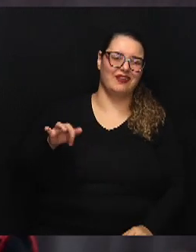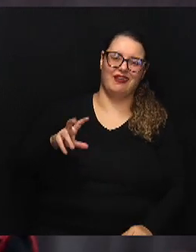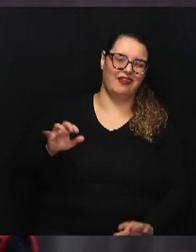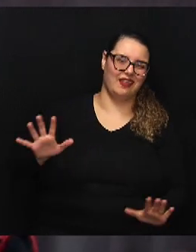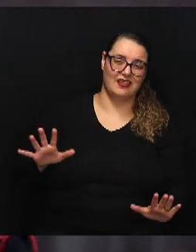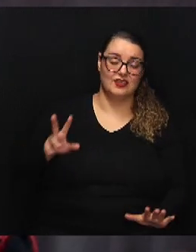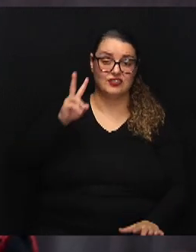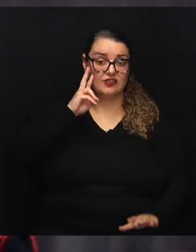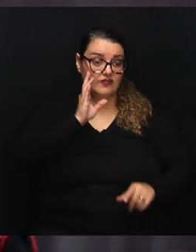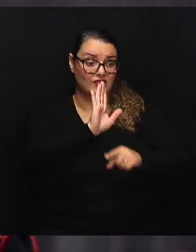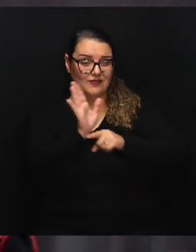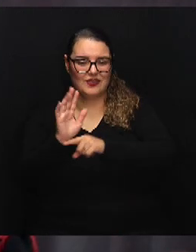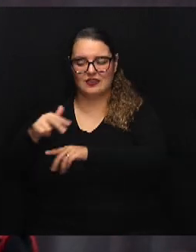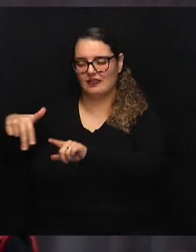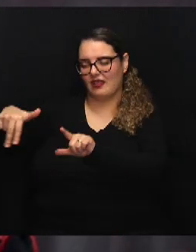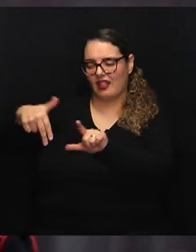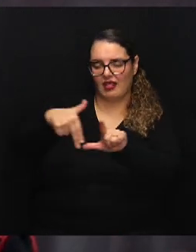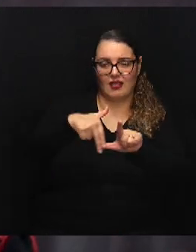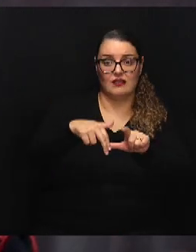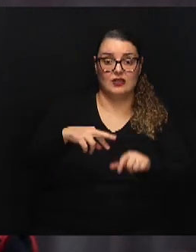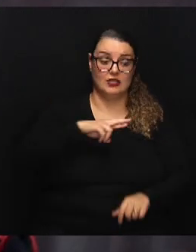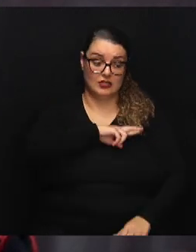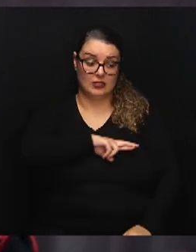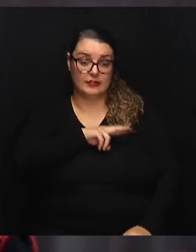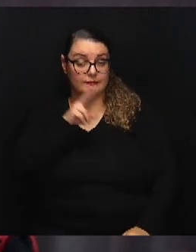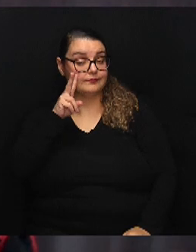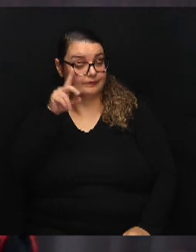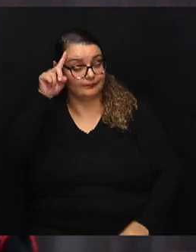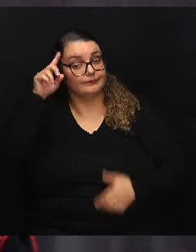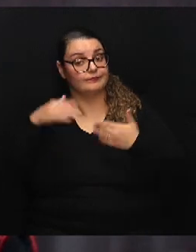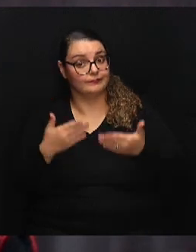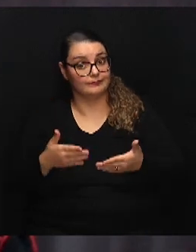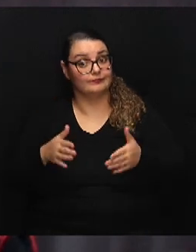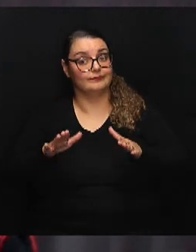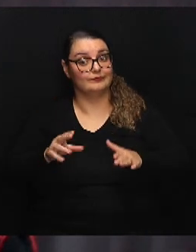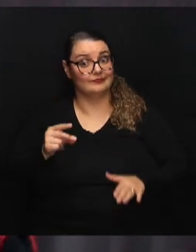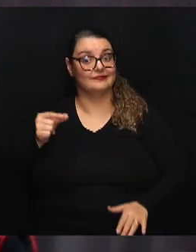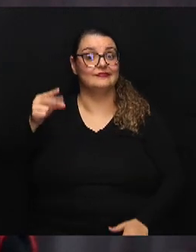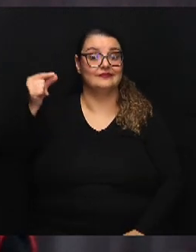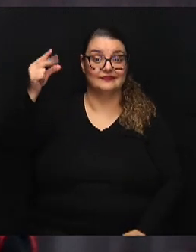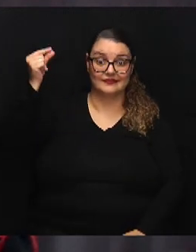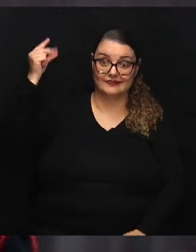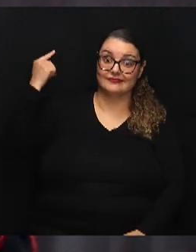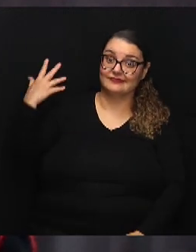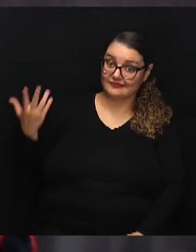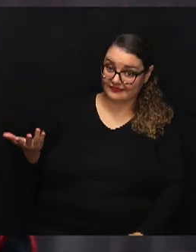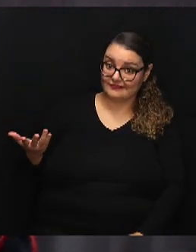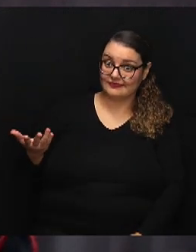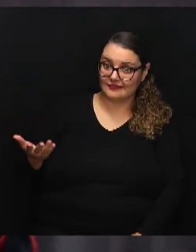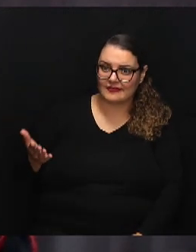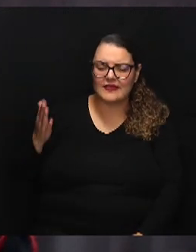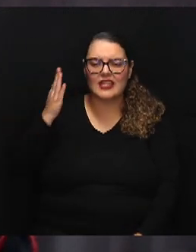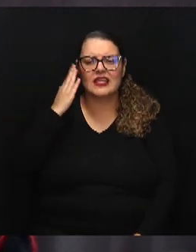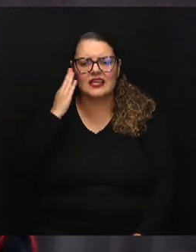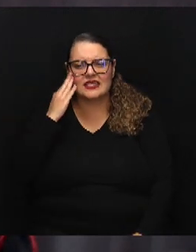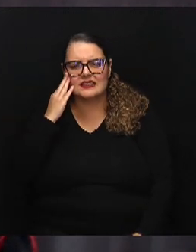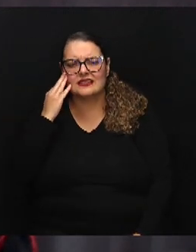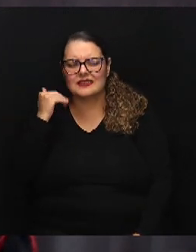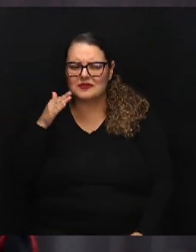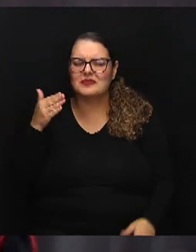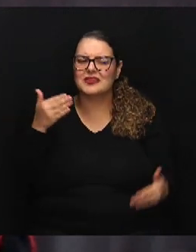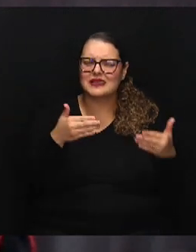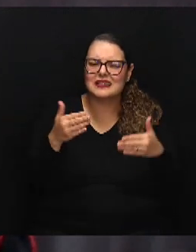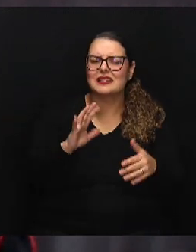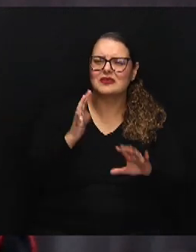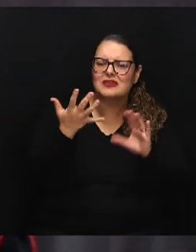filme, na novela, no romance e até na vida real, se bem que já faz um tempo. Sei que já fui muito mais frequente, ou